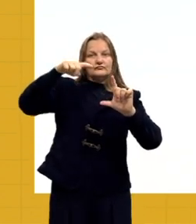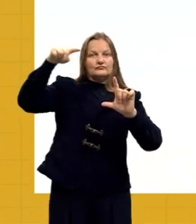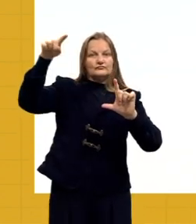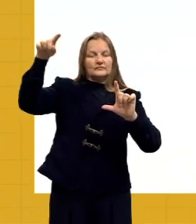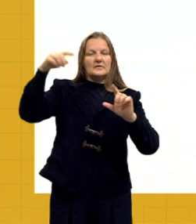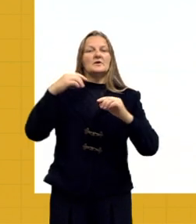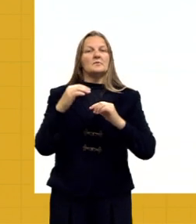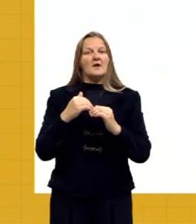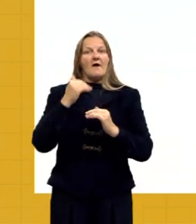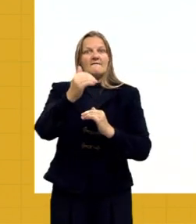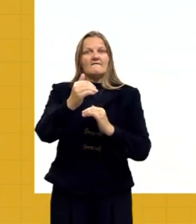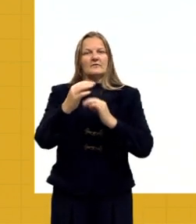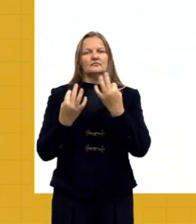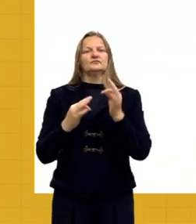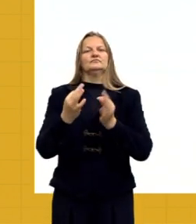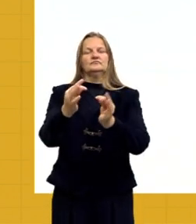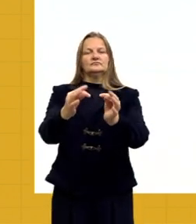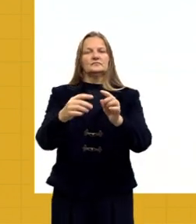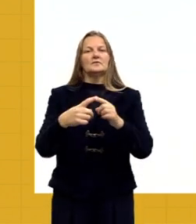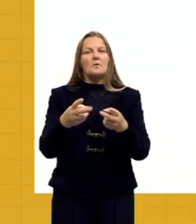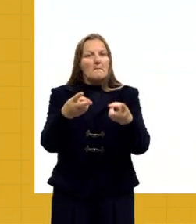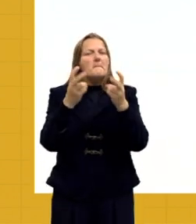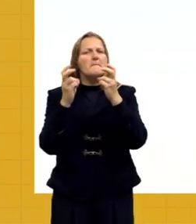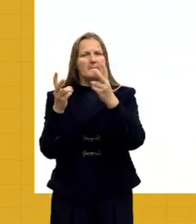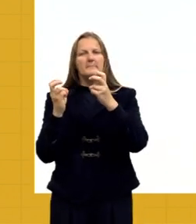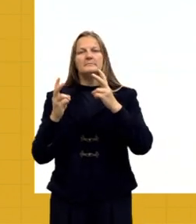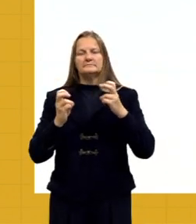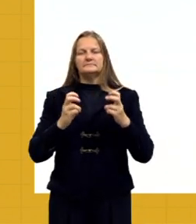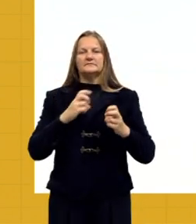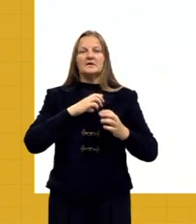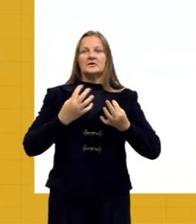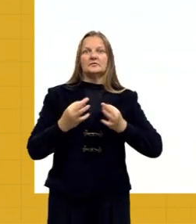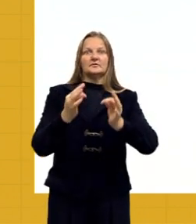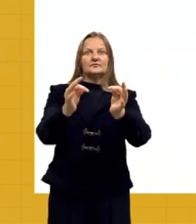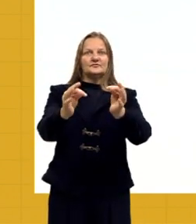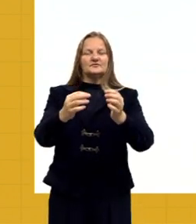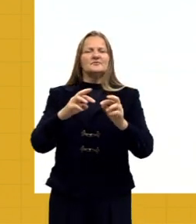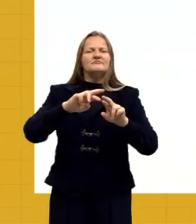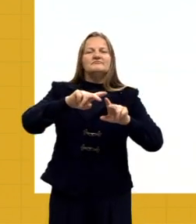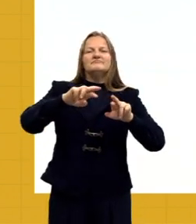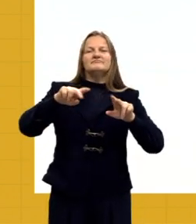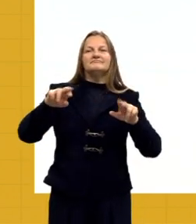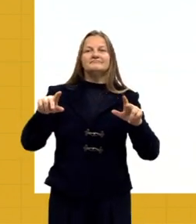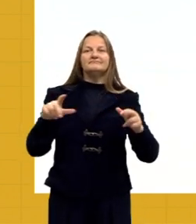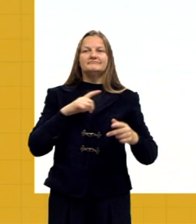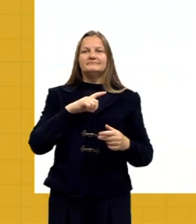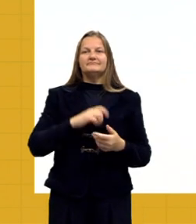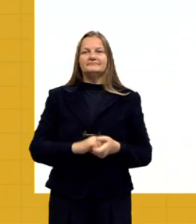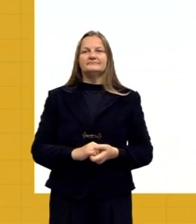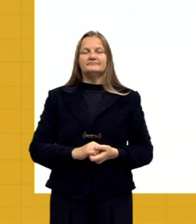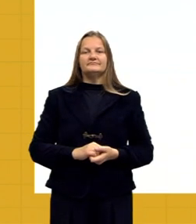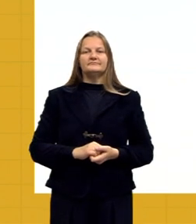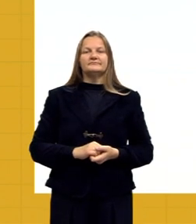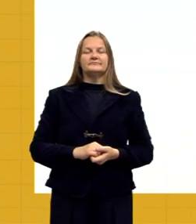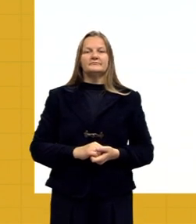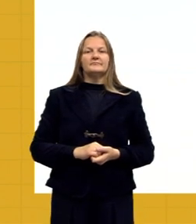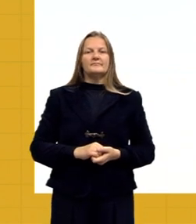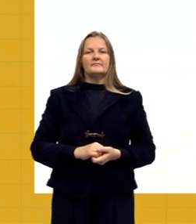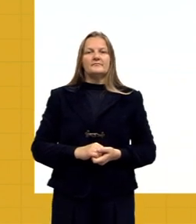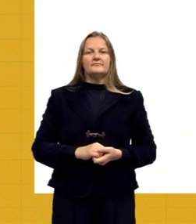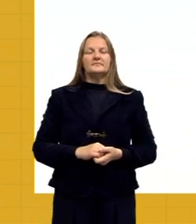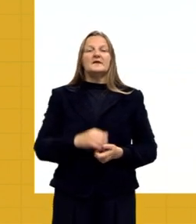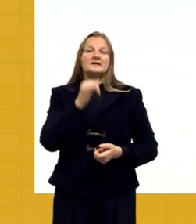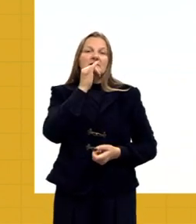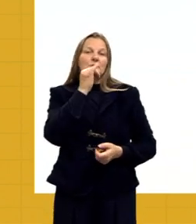avanço tecnológico isso é nosso óleo né temos avanço tecnológico em várias outras outros Campos um deles por exemplo